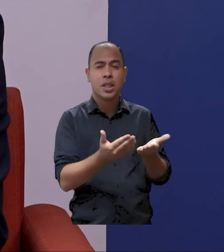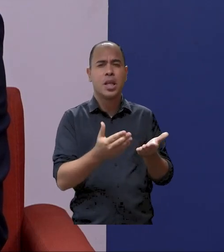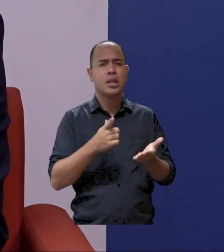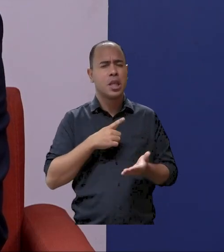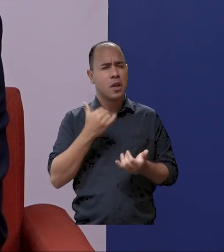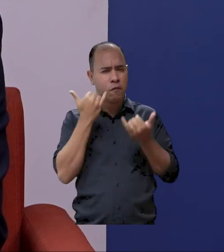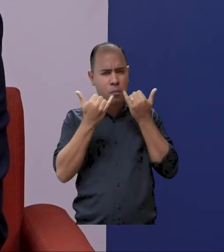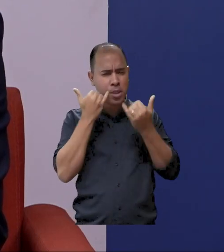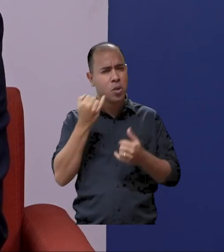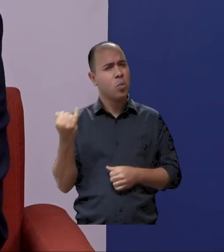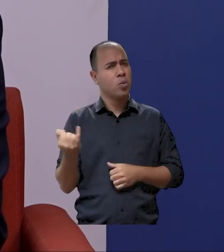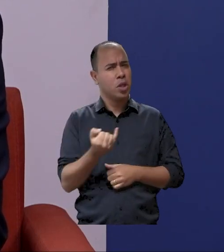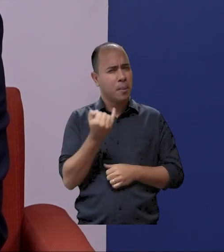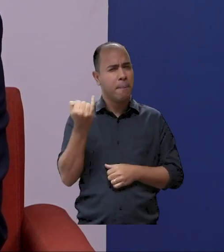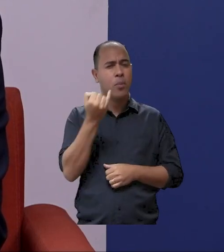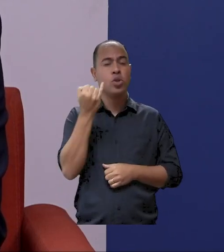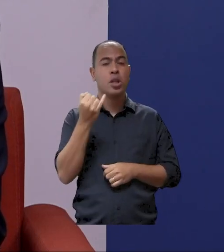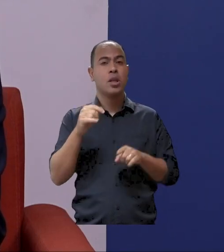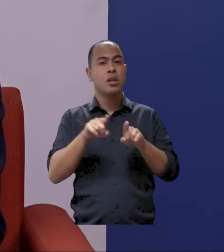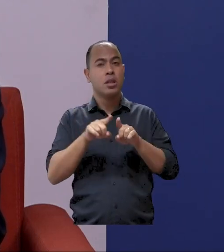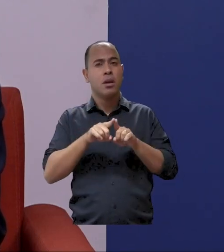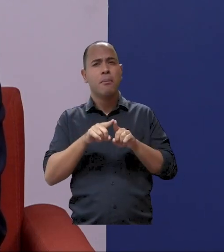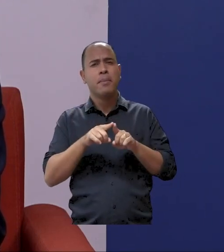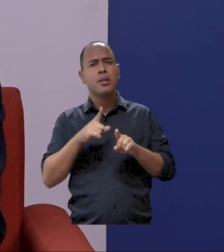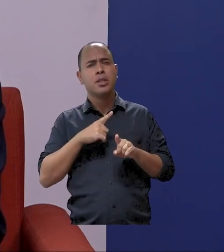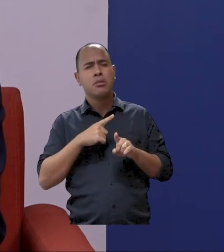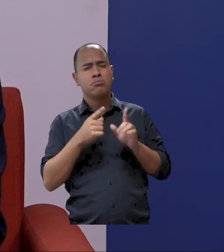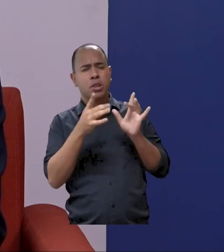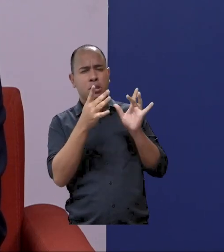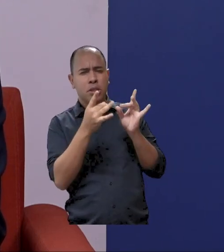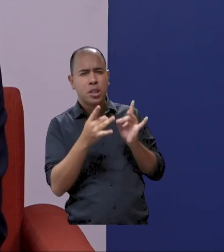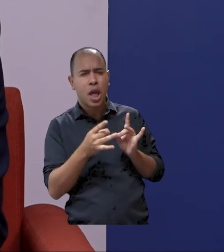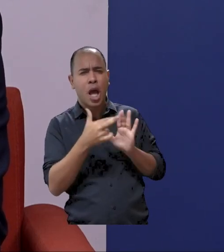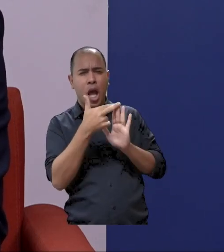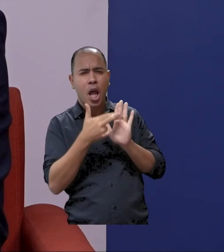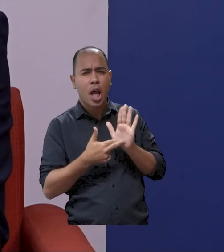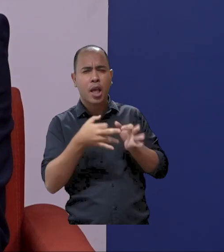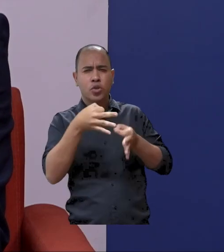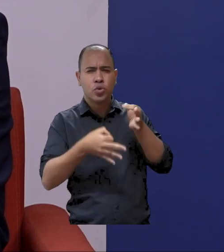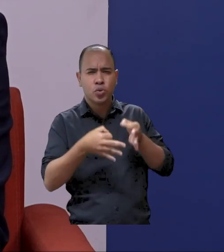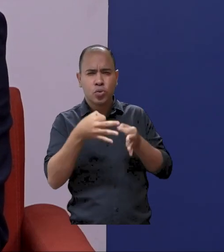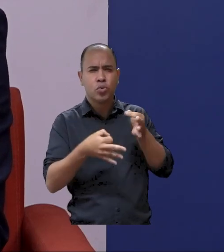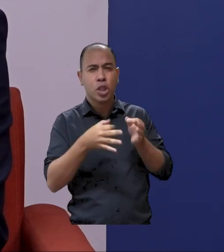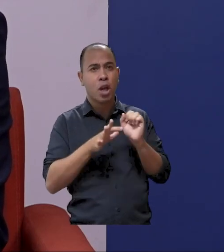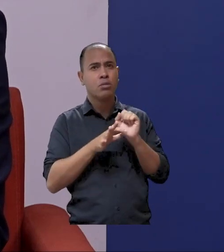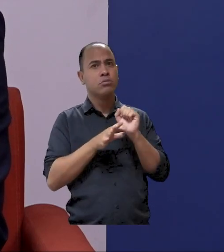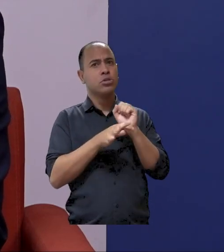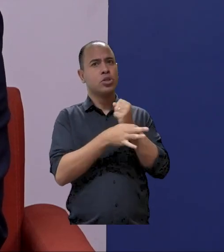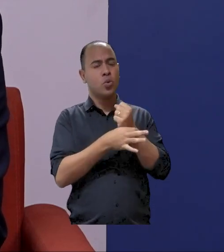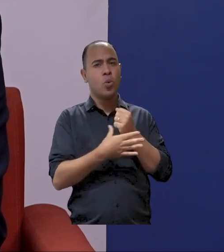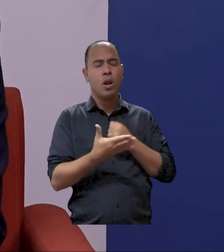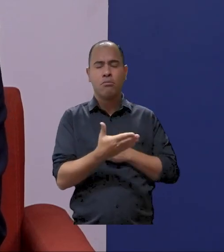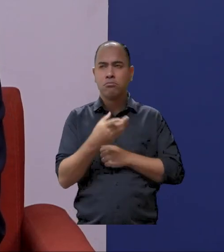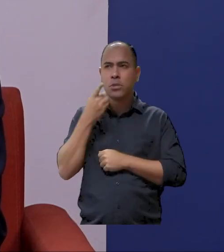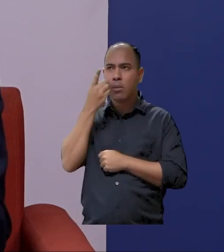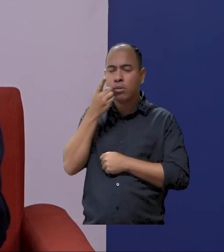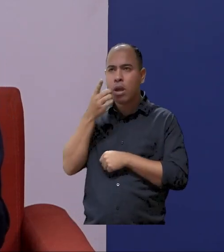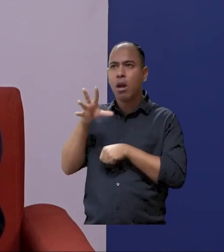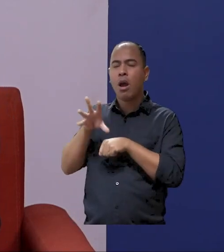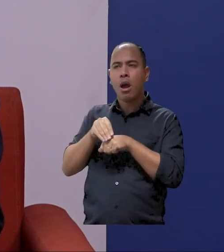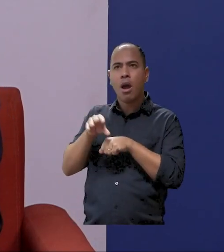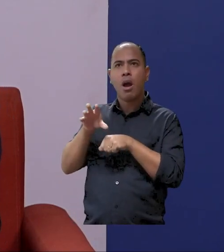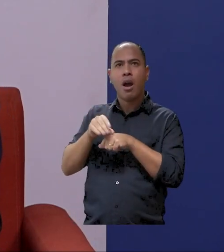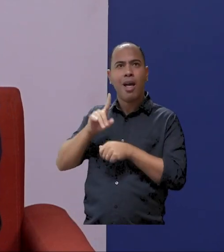de informações, informações úteis, necessárias, segurança jurídica, para que os deputados, para que o parlamento possam tomar as